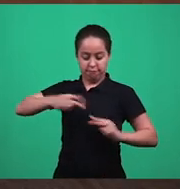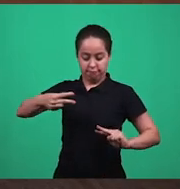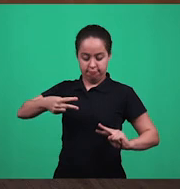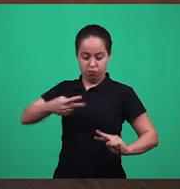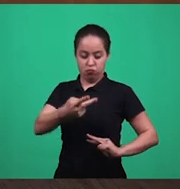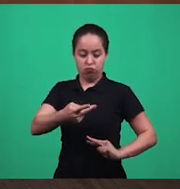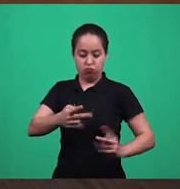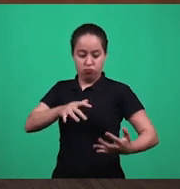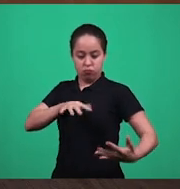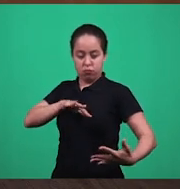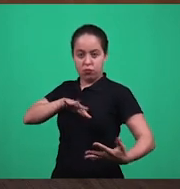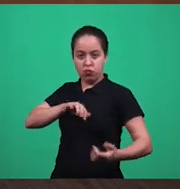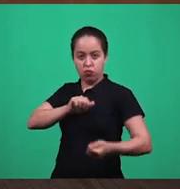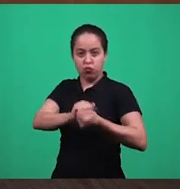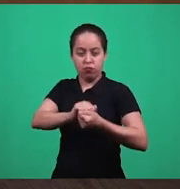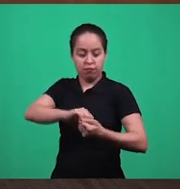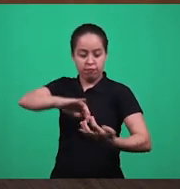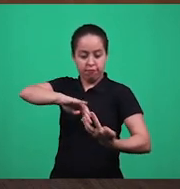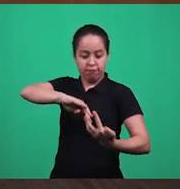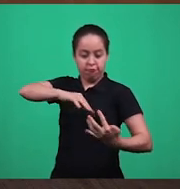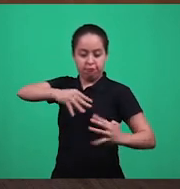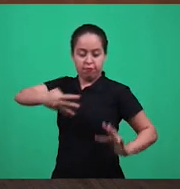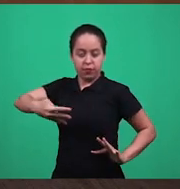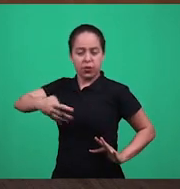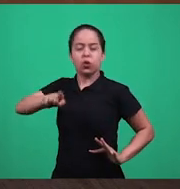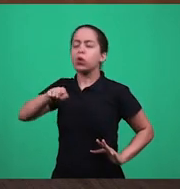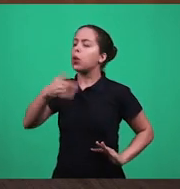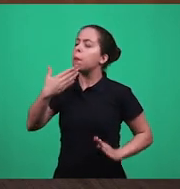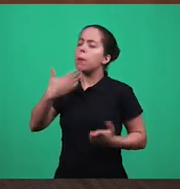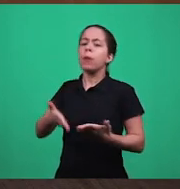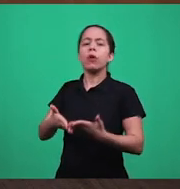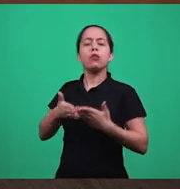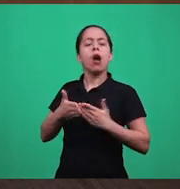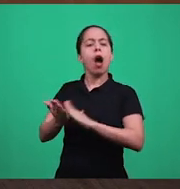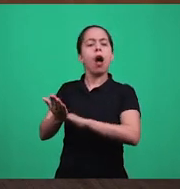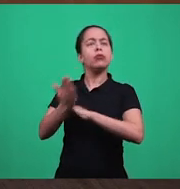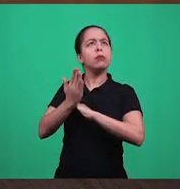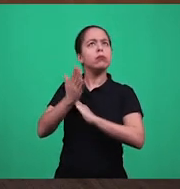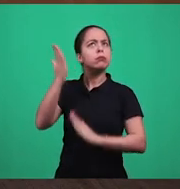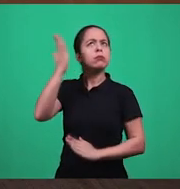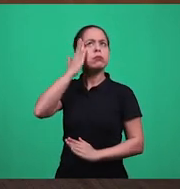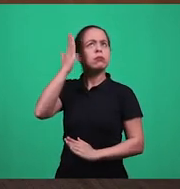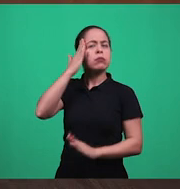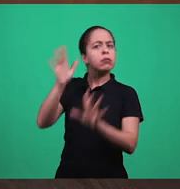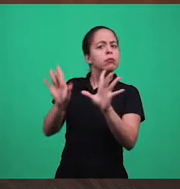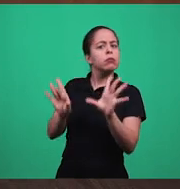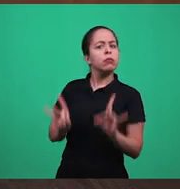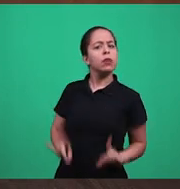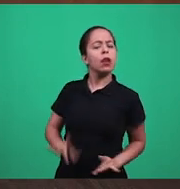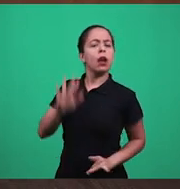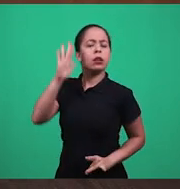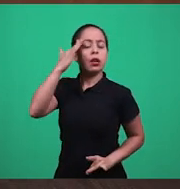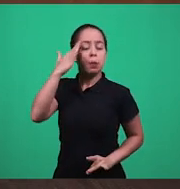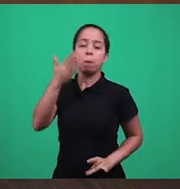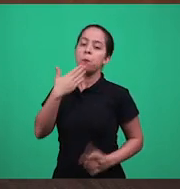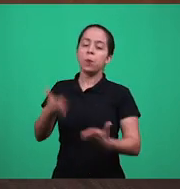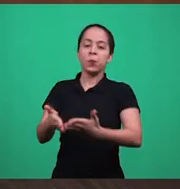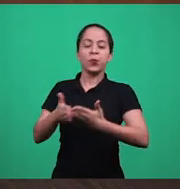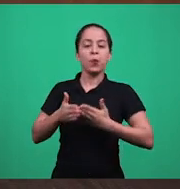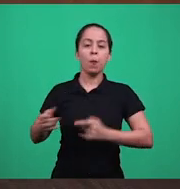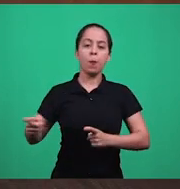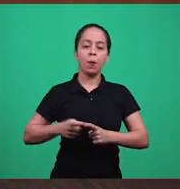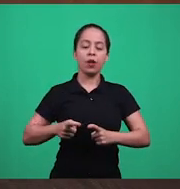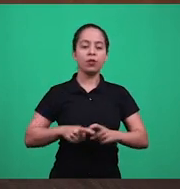da saúde, vamos pedir uma ajuda para entendermos o que é isso, recorrendo ao médico